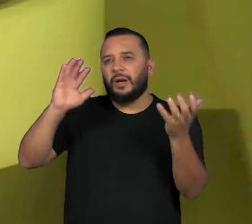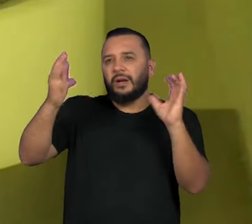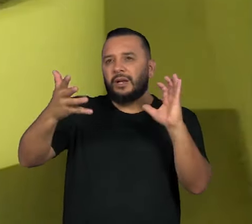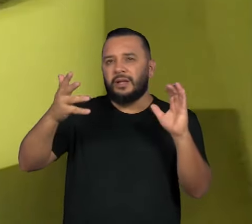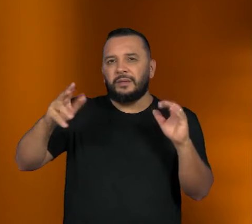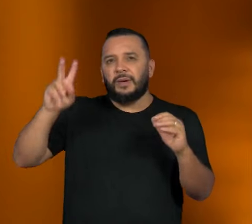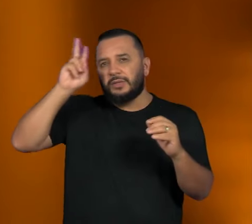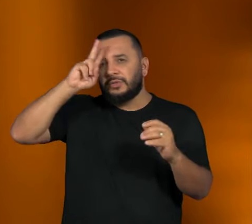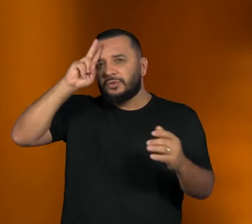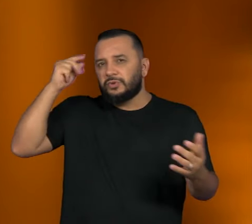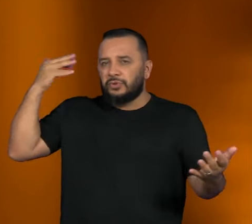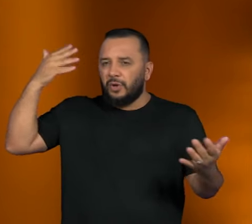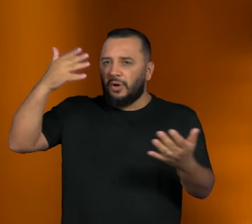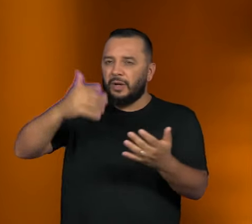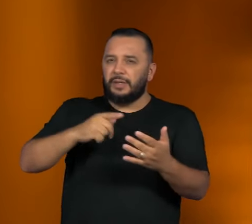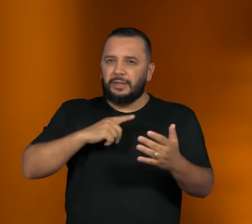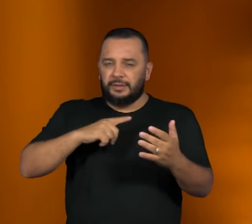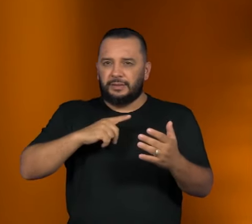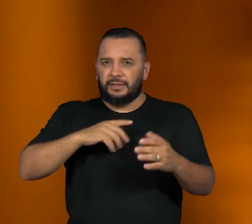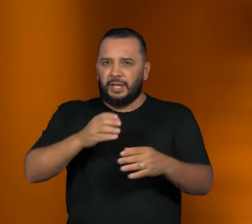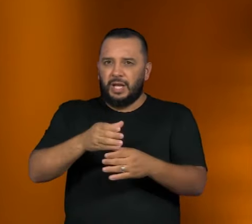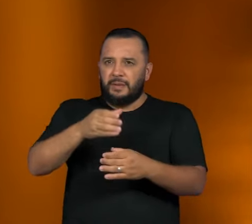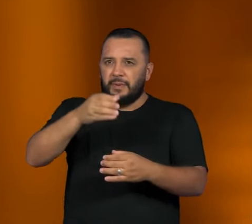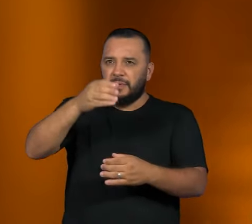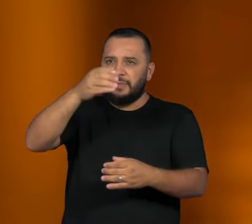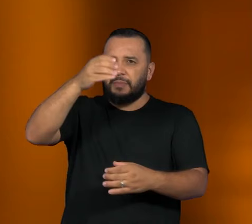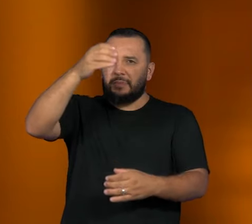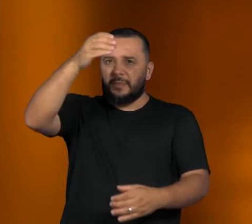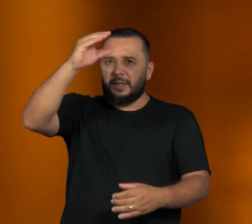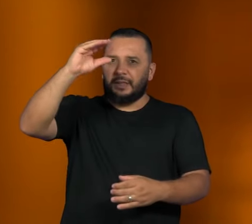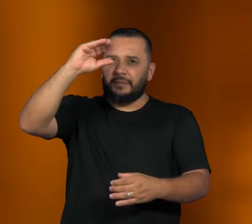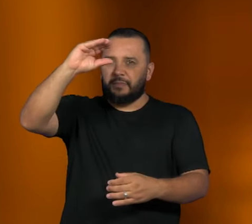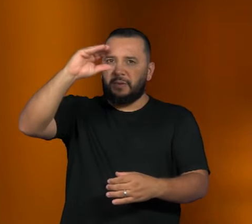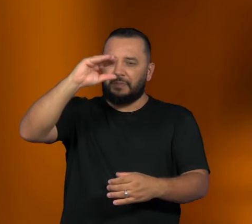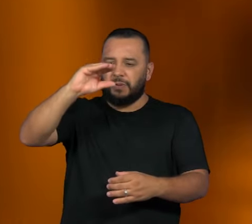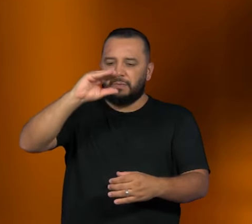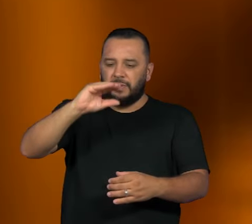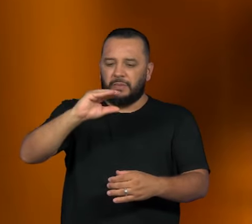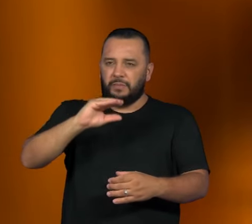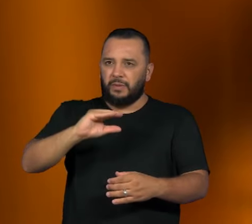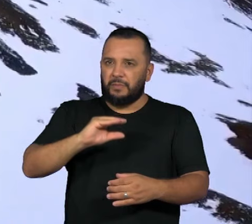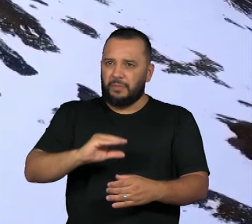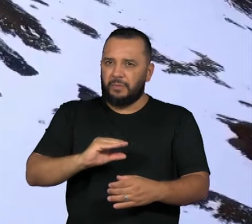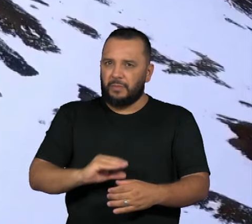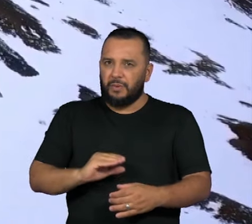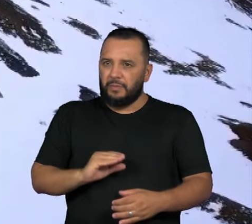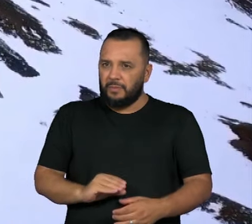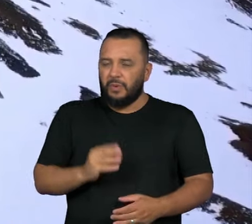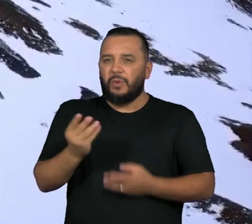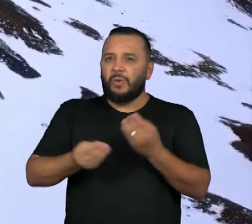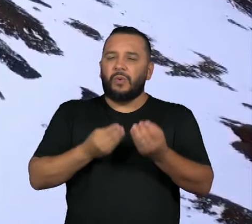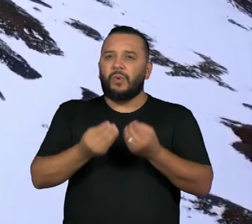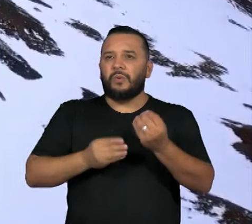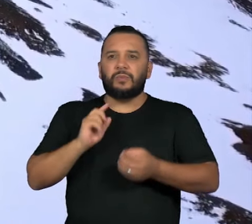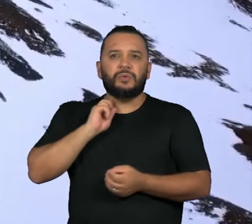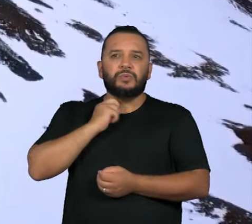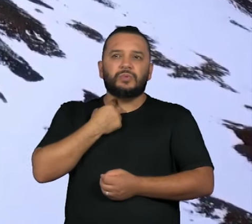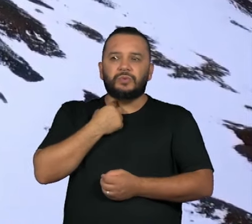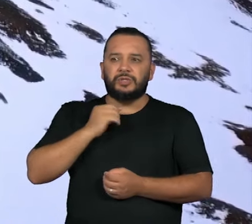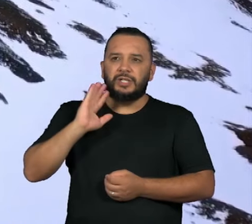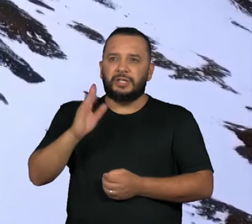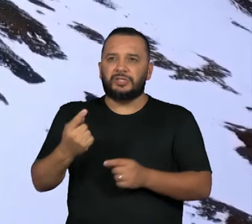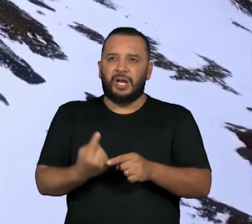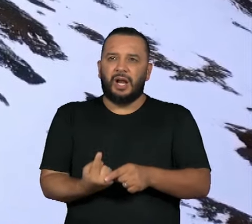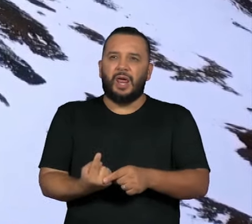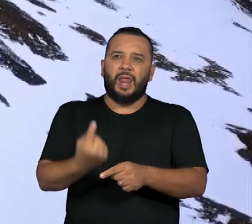planeta. Cada camada, depositada numa certa época, guarda os poluentes que circulavam na atmosfera